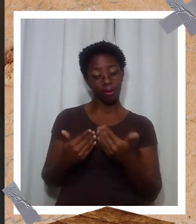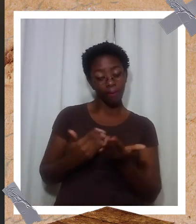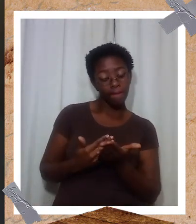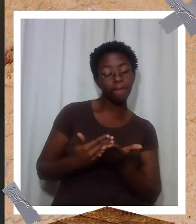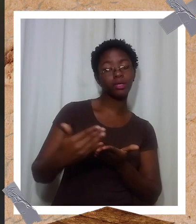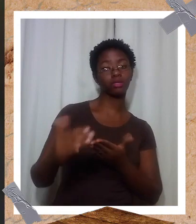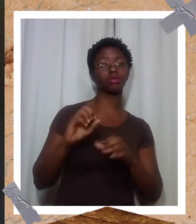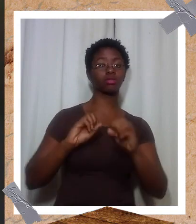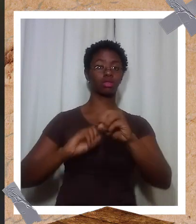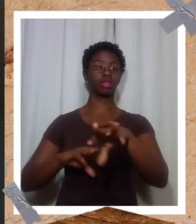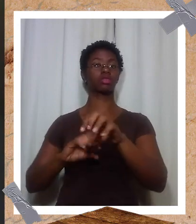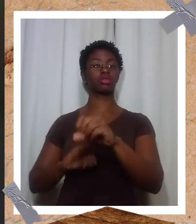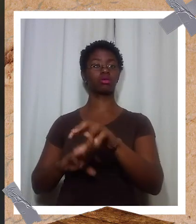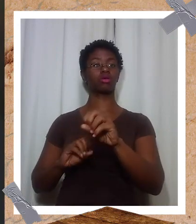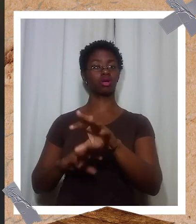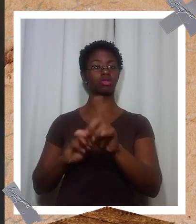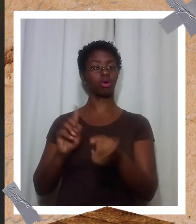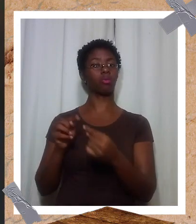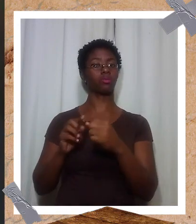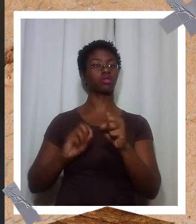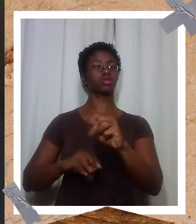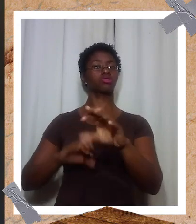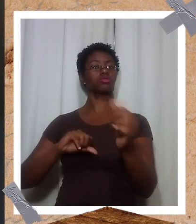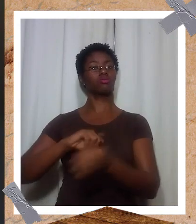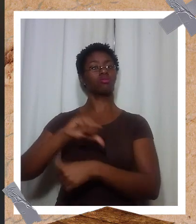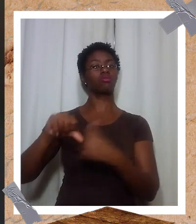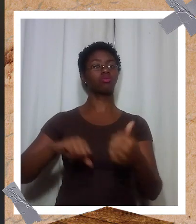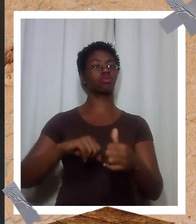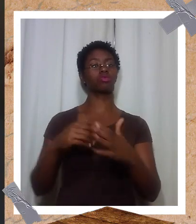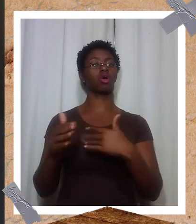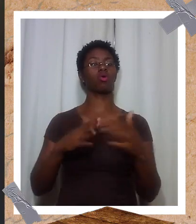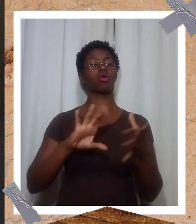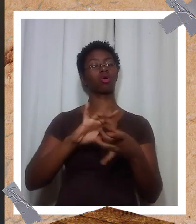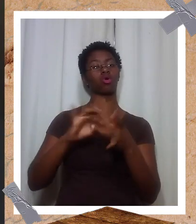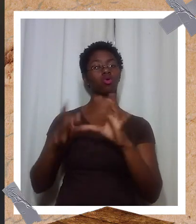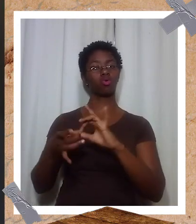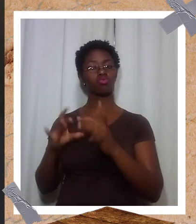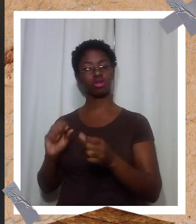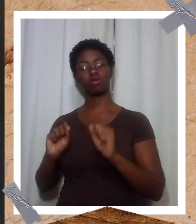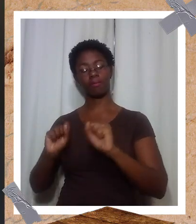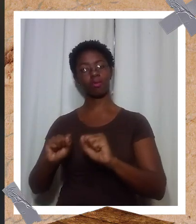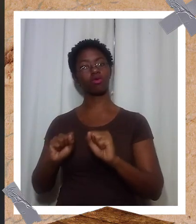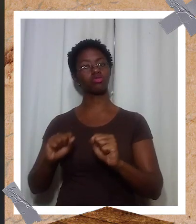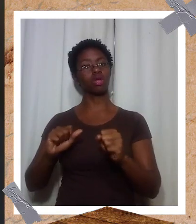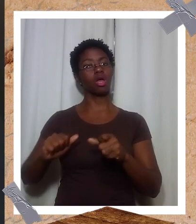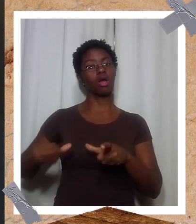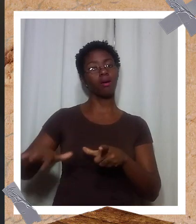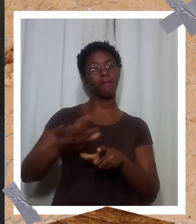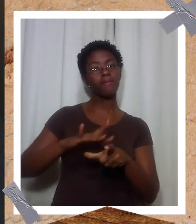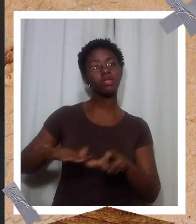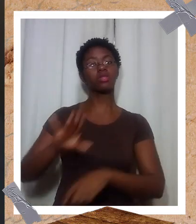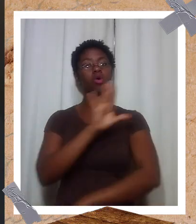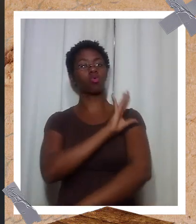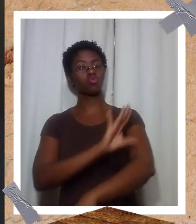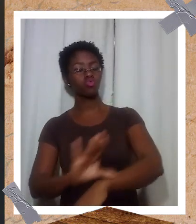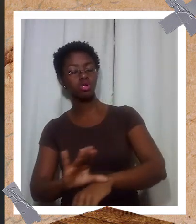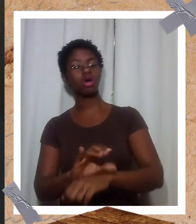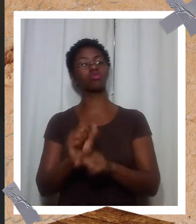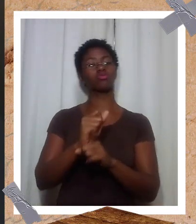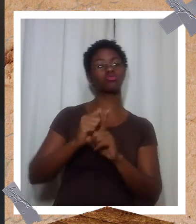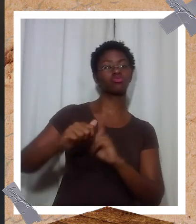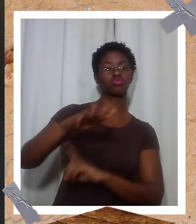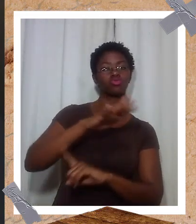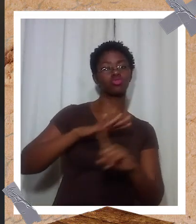educação, ela pode mudar todos os contextos, né? Na área ambiental, na área cultural, na área social, na